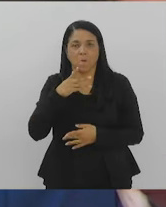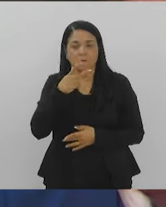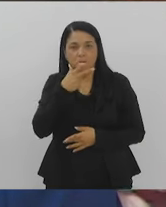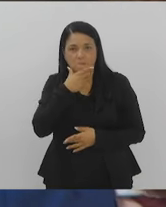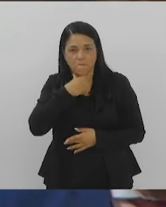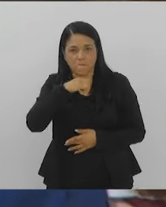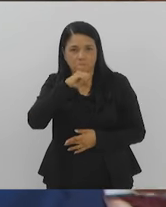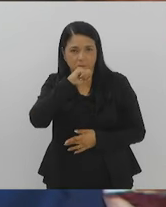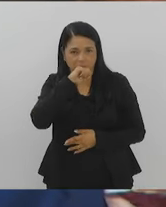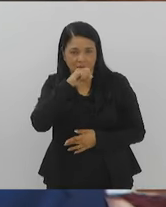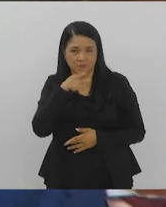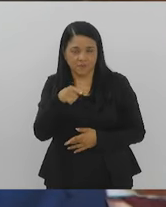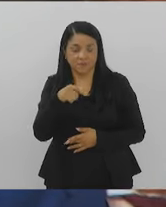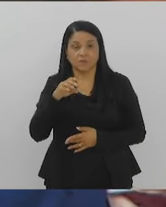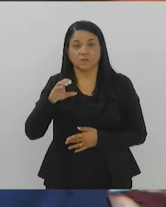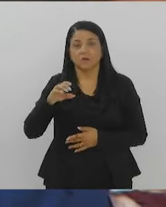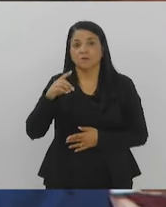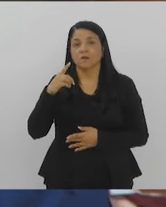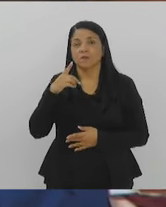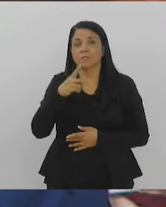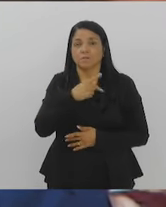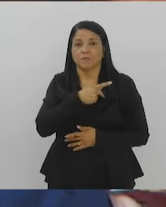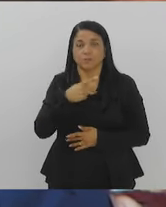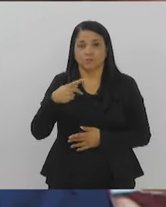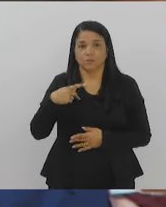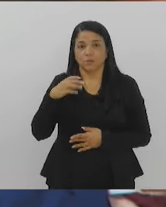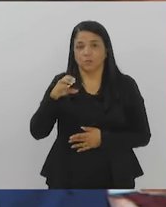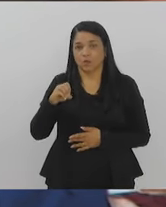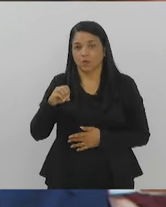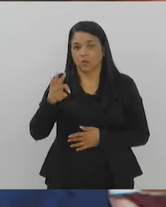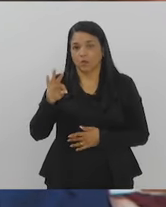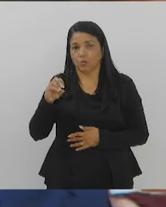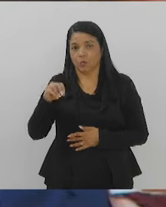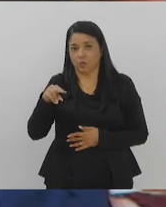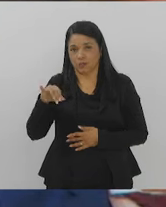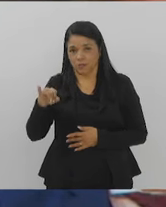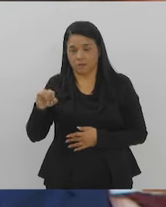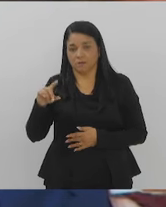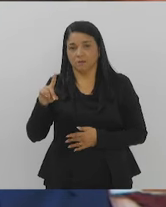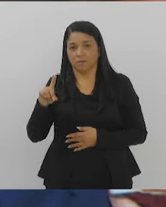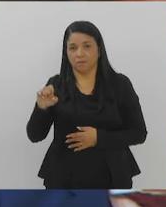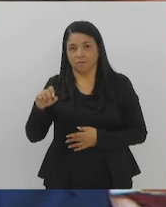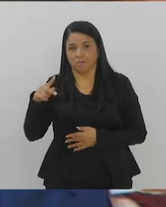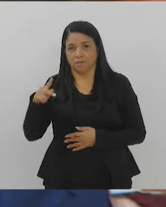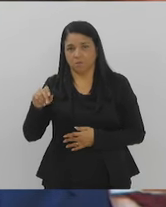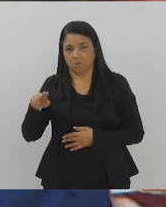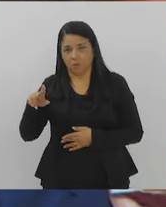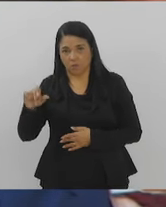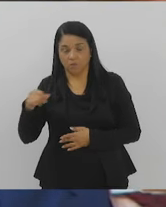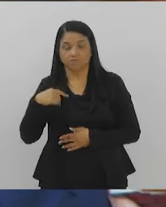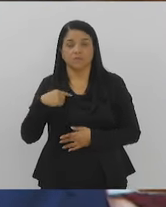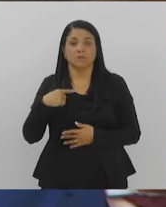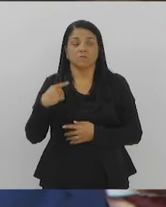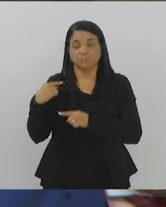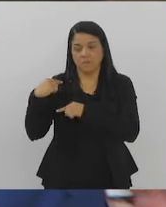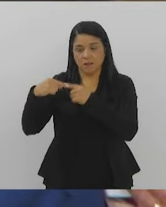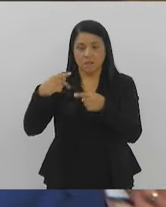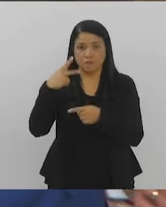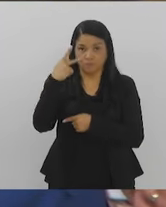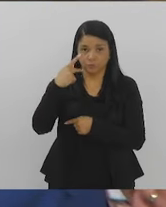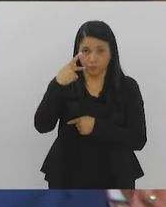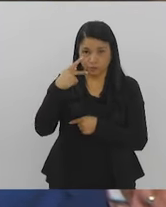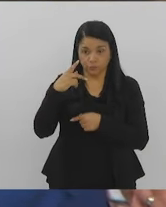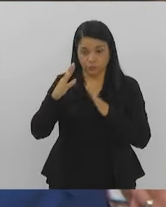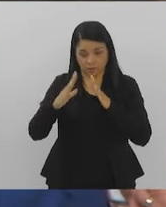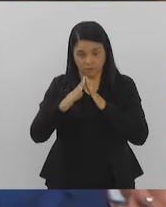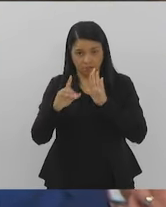de Paula. Não só o seu legado político nesta Casa de Leis, onde